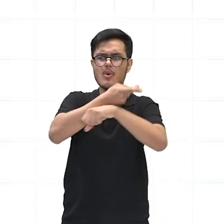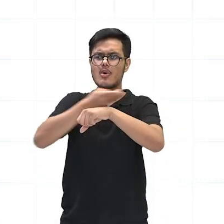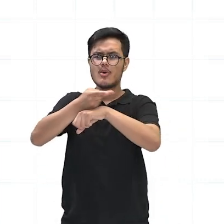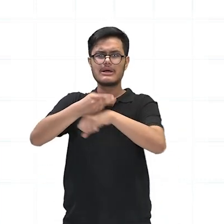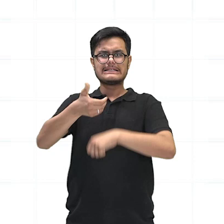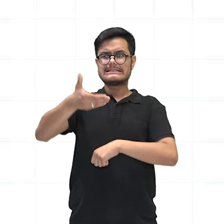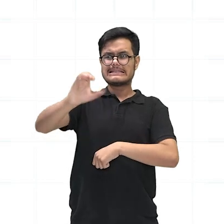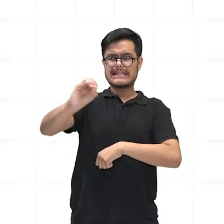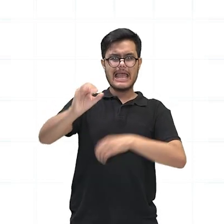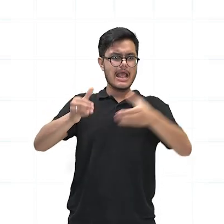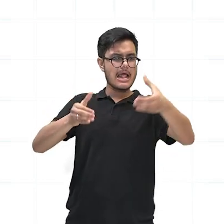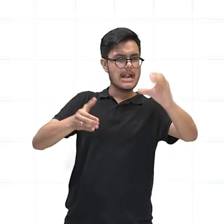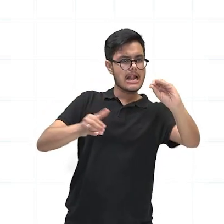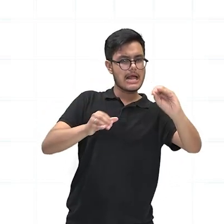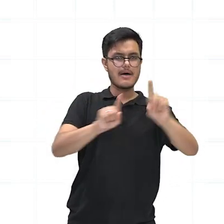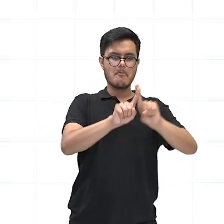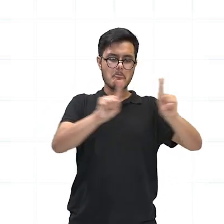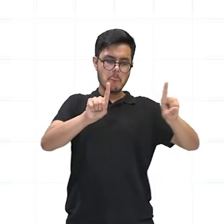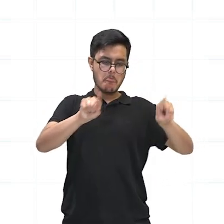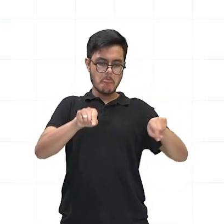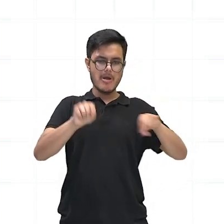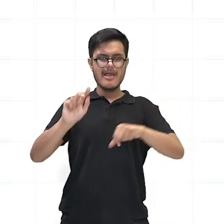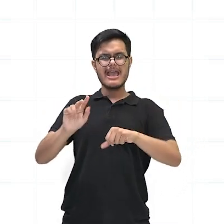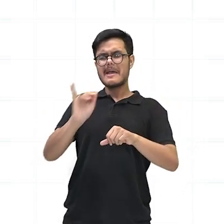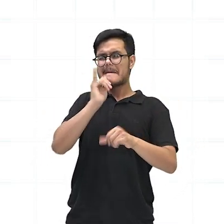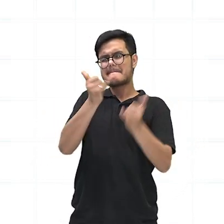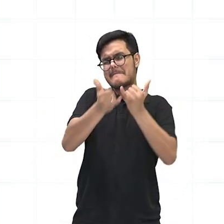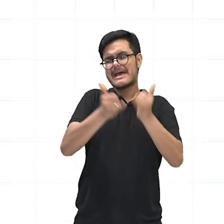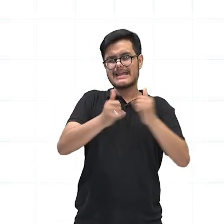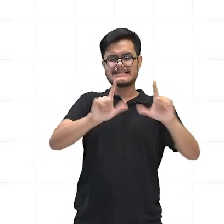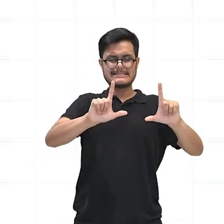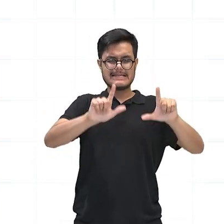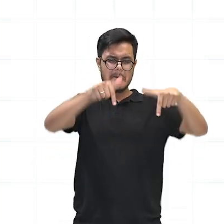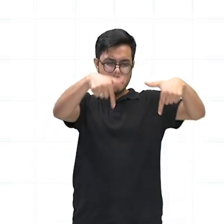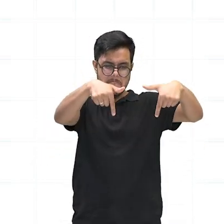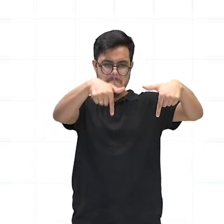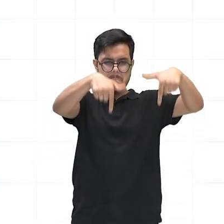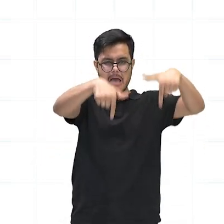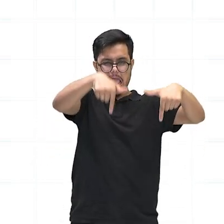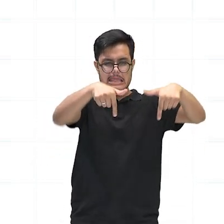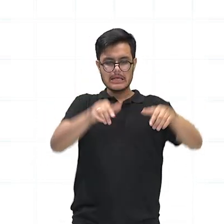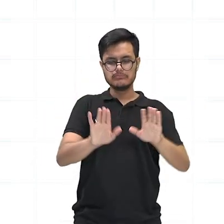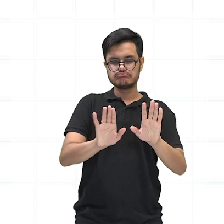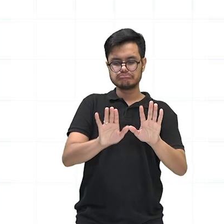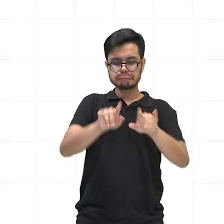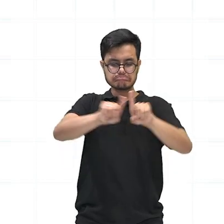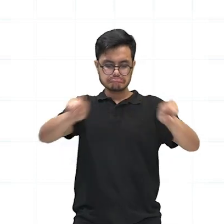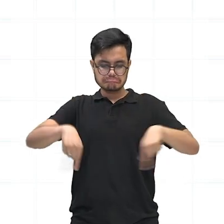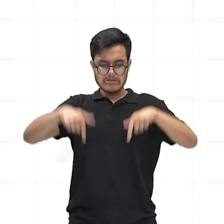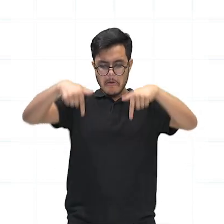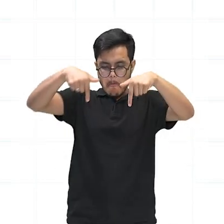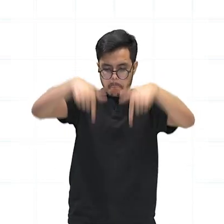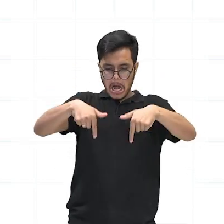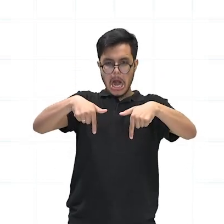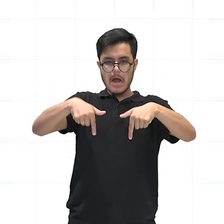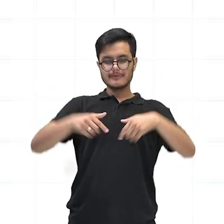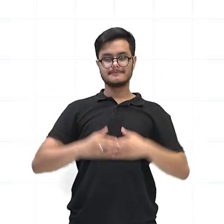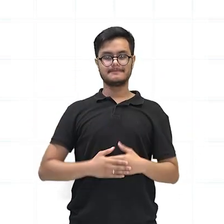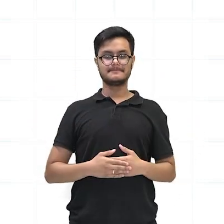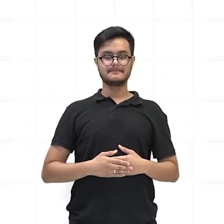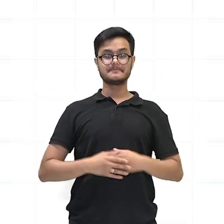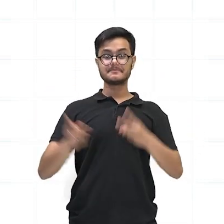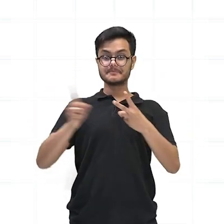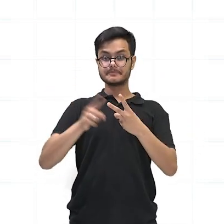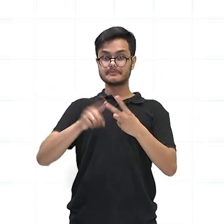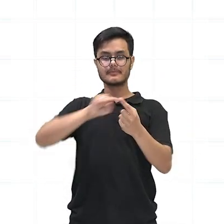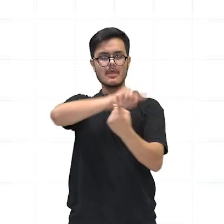10 wickets adversários. Vocês vão já saber o que são os wickets, tá? E o segundo objetivo, que já é da